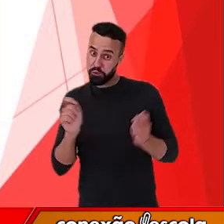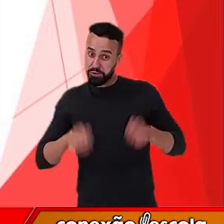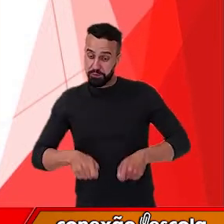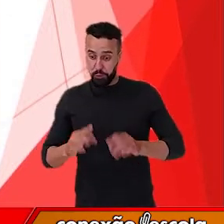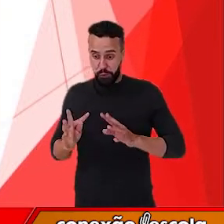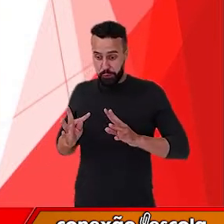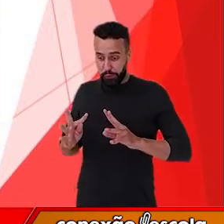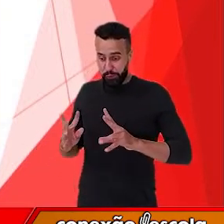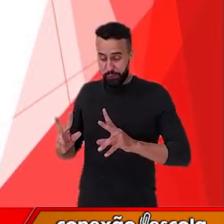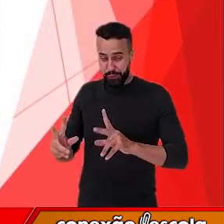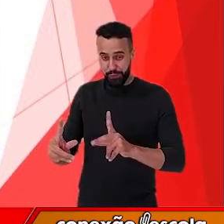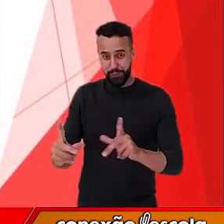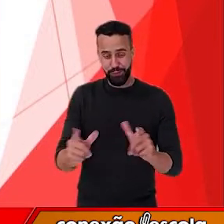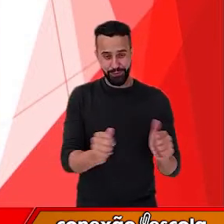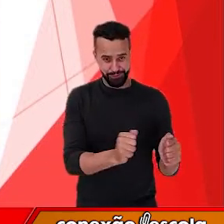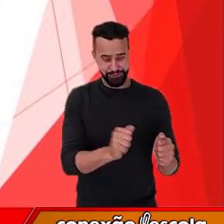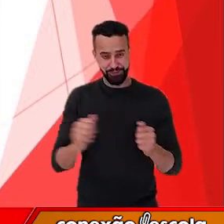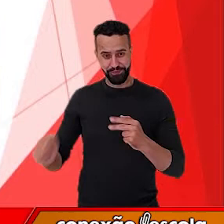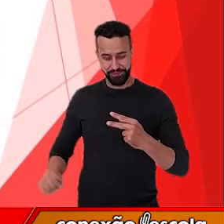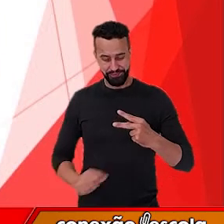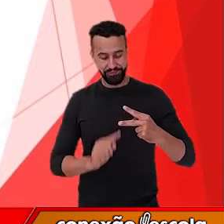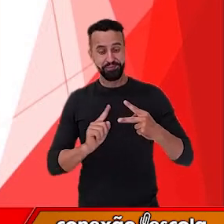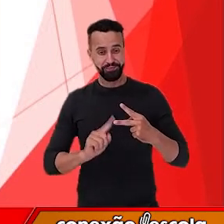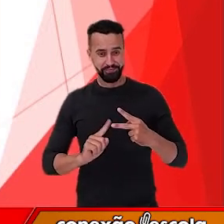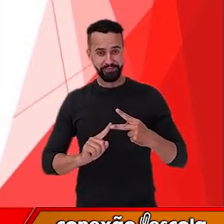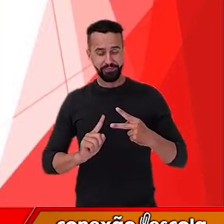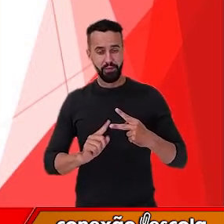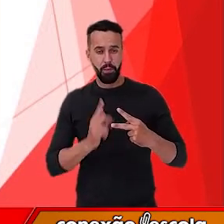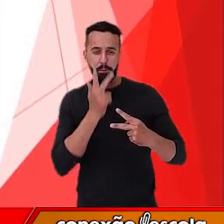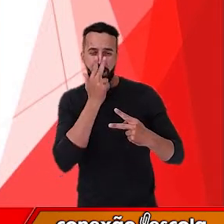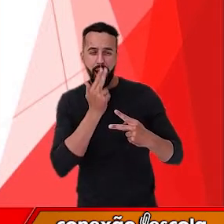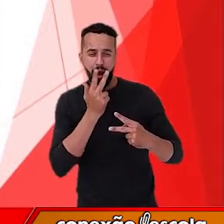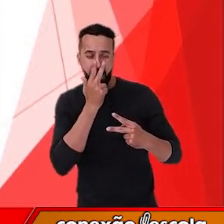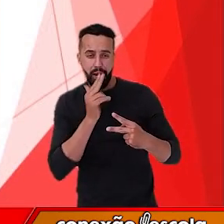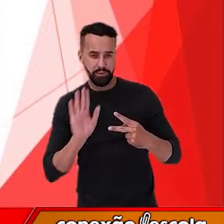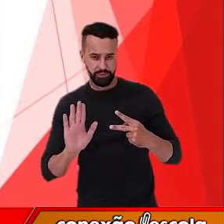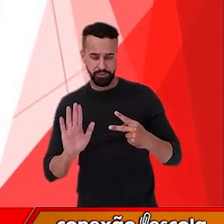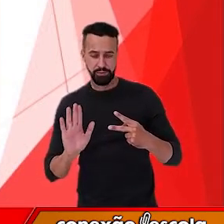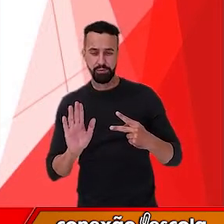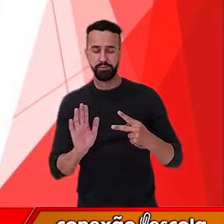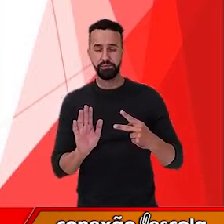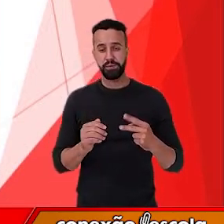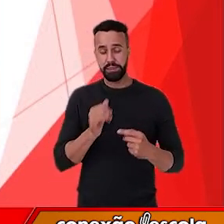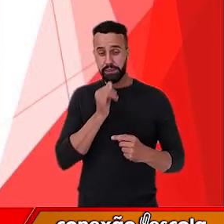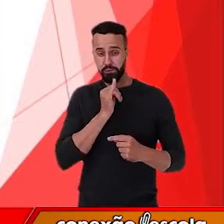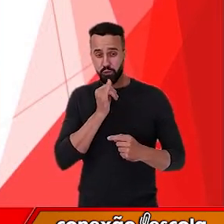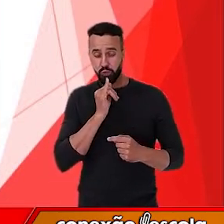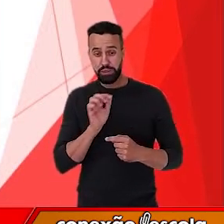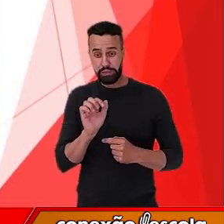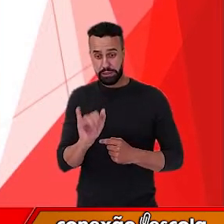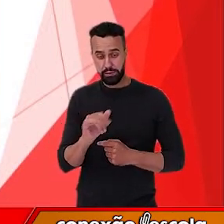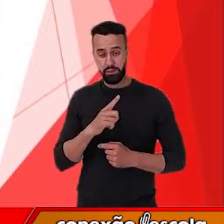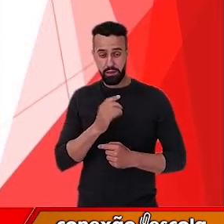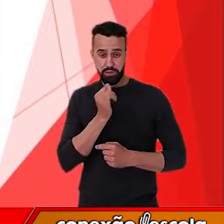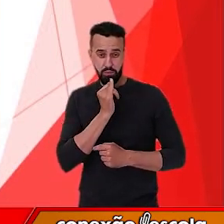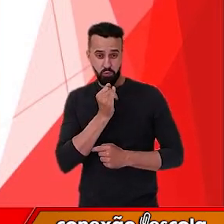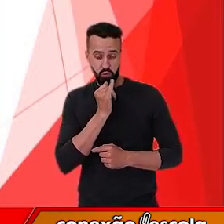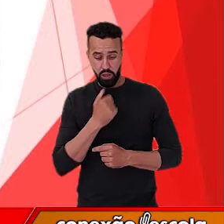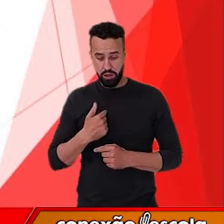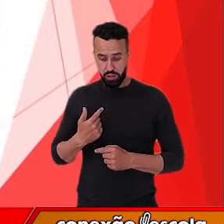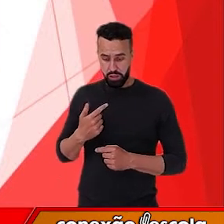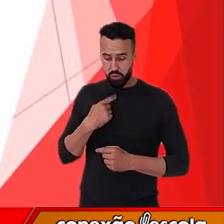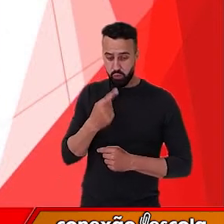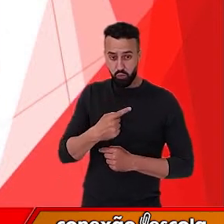todas elas. O segundo é parecido, porque ele também define quem ganha o jogo. Caso não seja